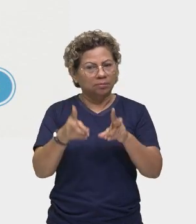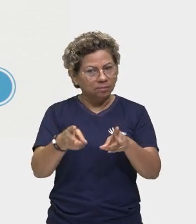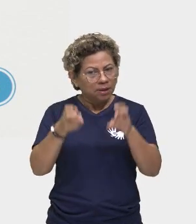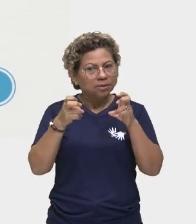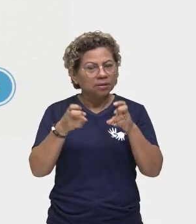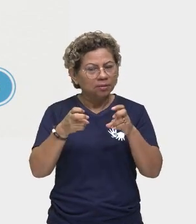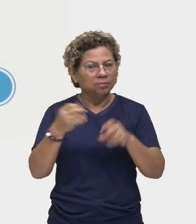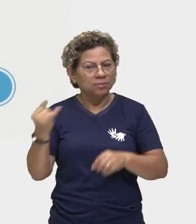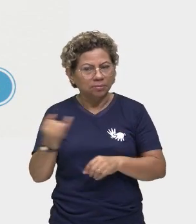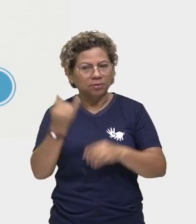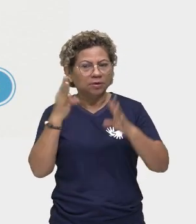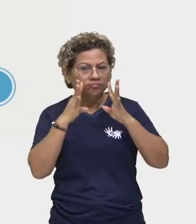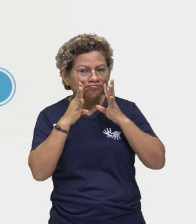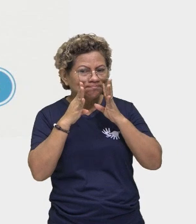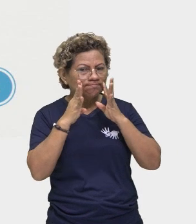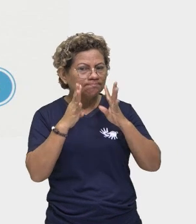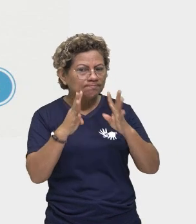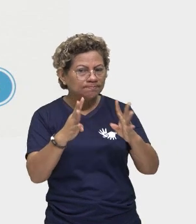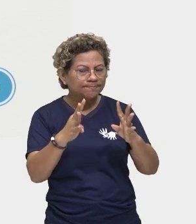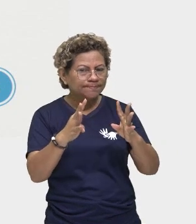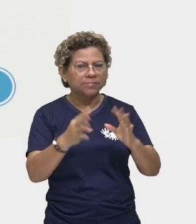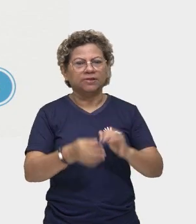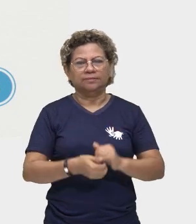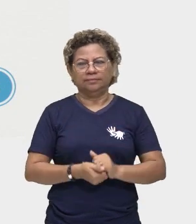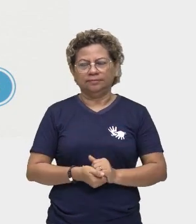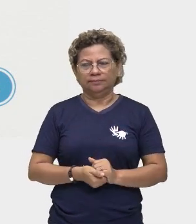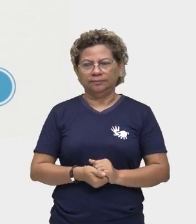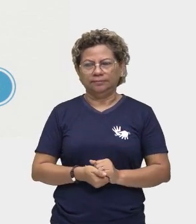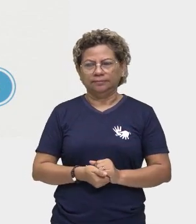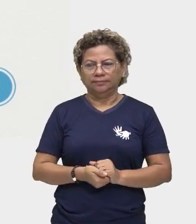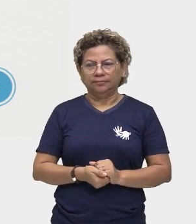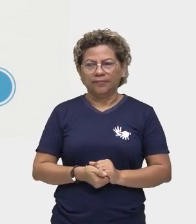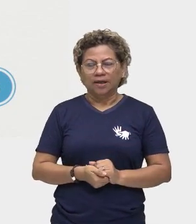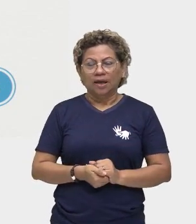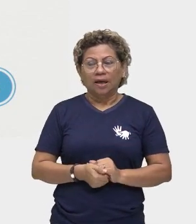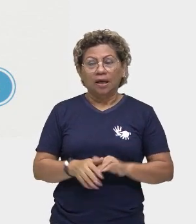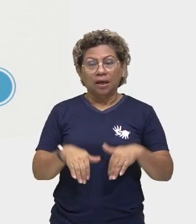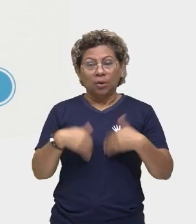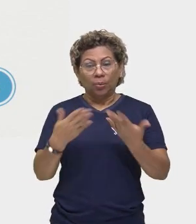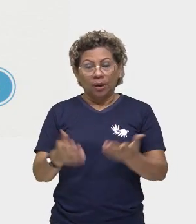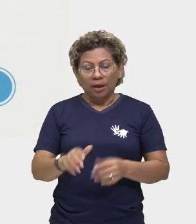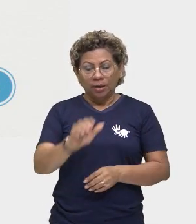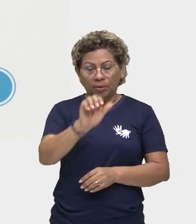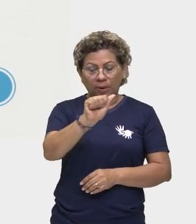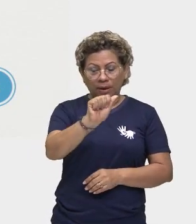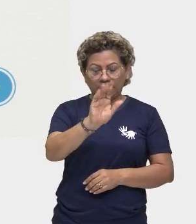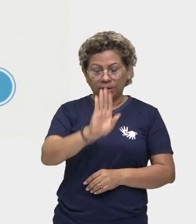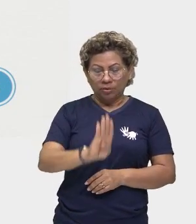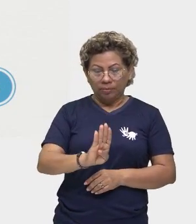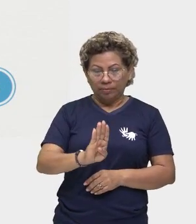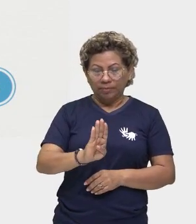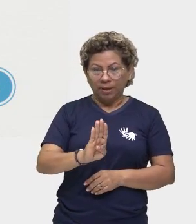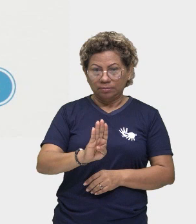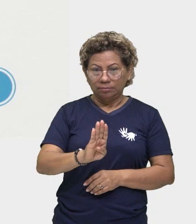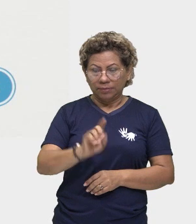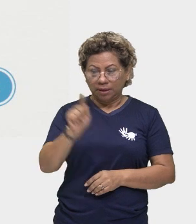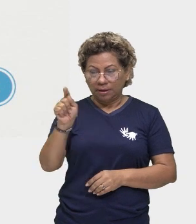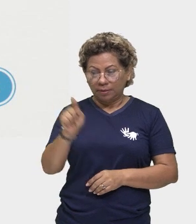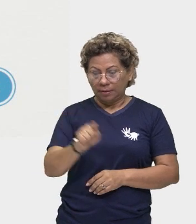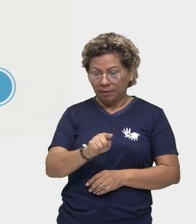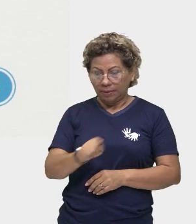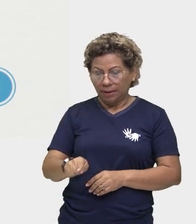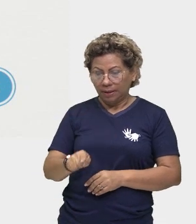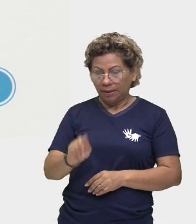polígono e determinar dois pontos internos a esse polígono, se traçarmos